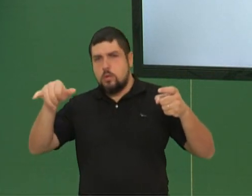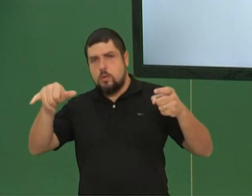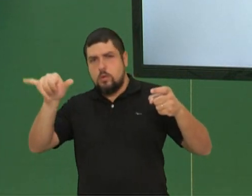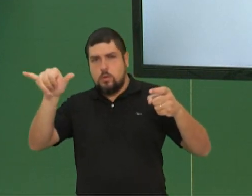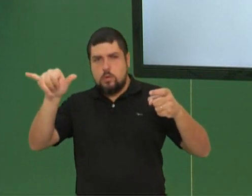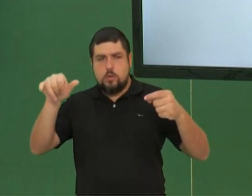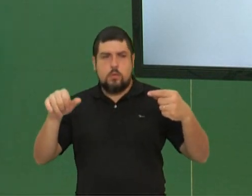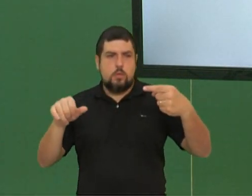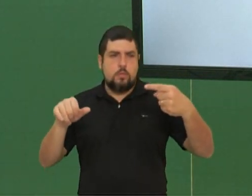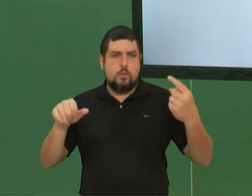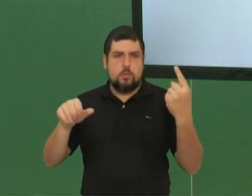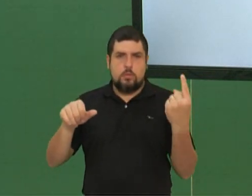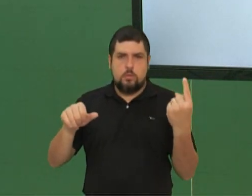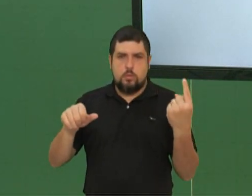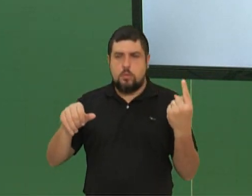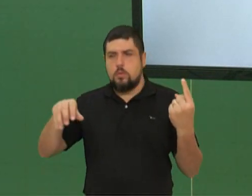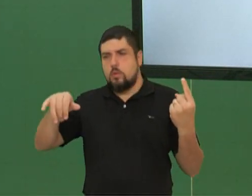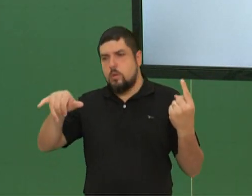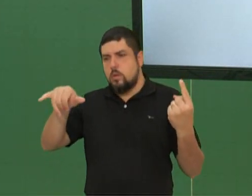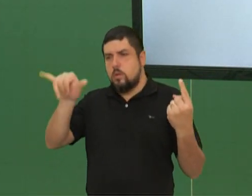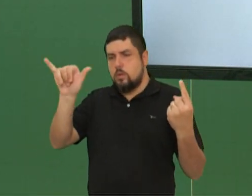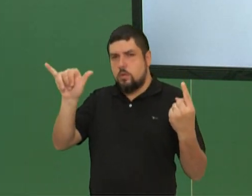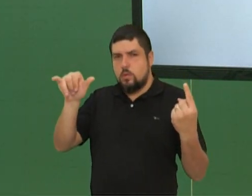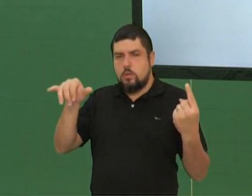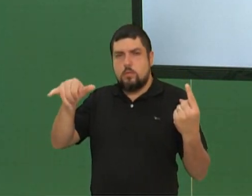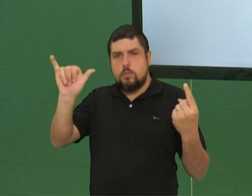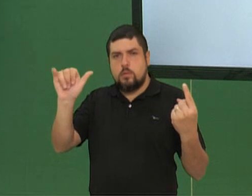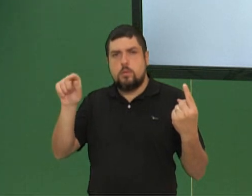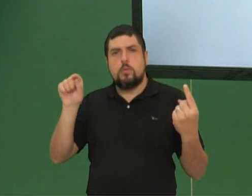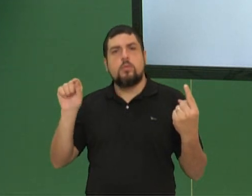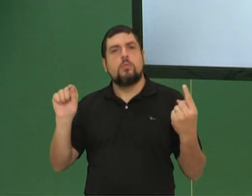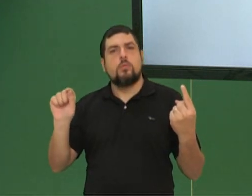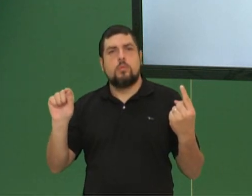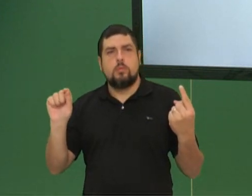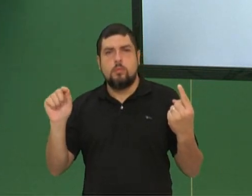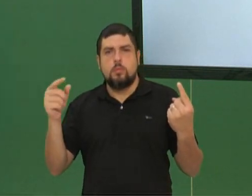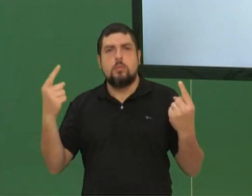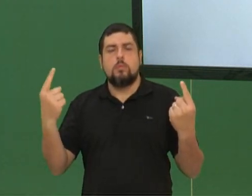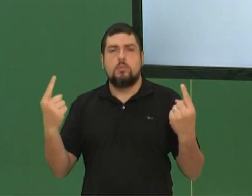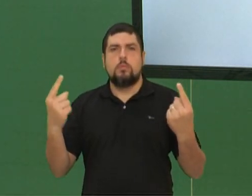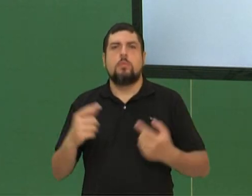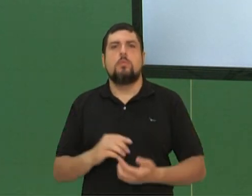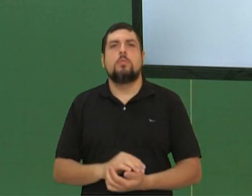igual a menos 1, a imagem y dá 1.